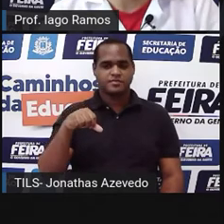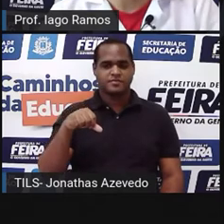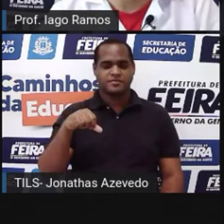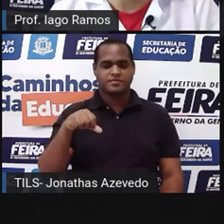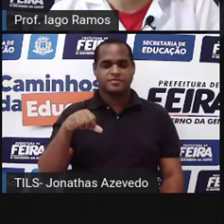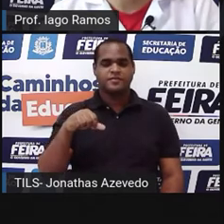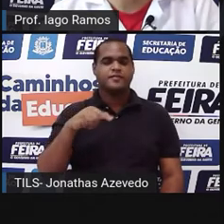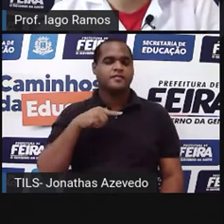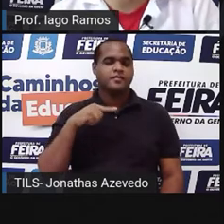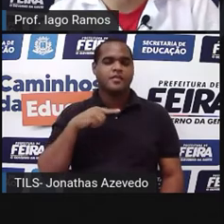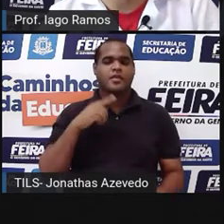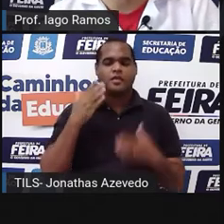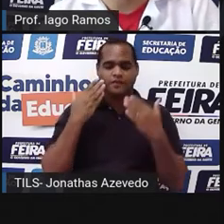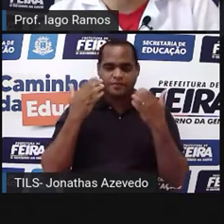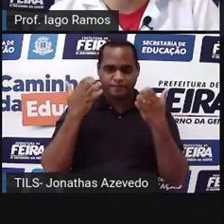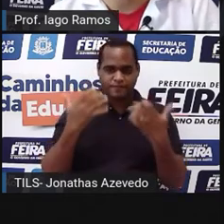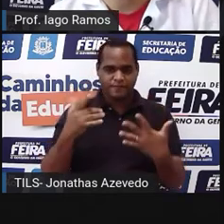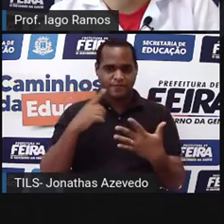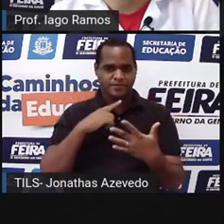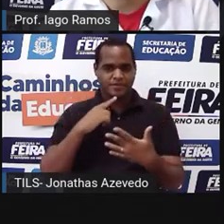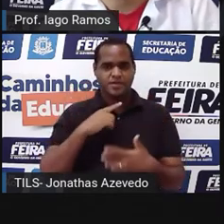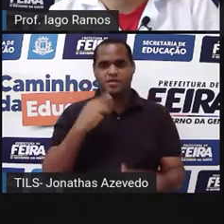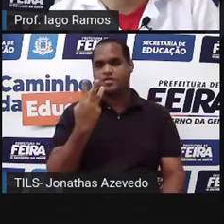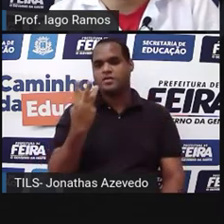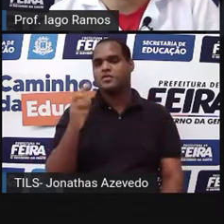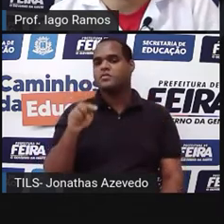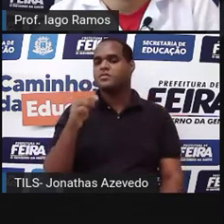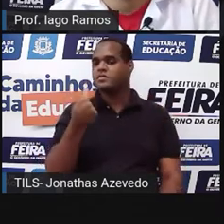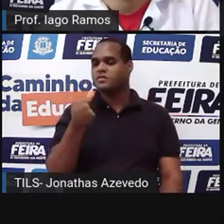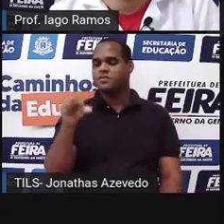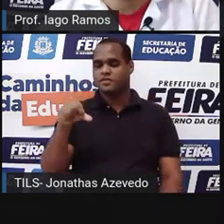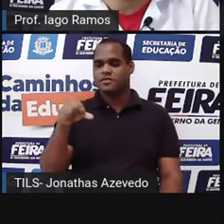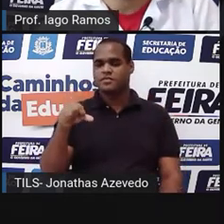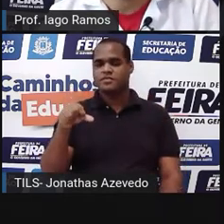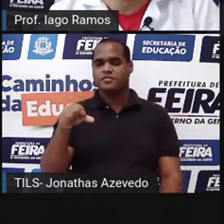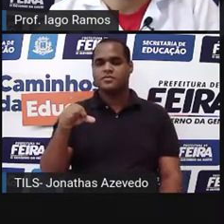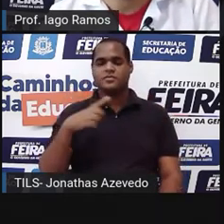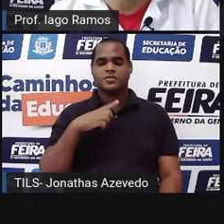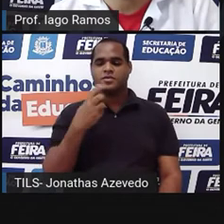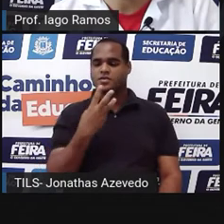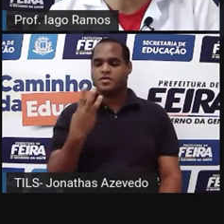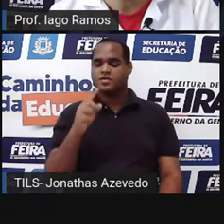Quem corresponde a esse no triângulo que é a imitação, no triângulo maior? Aqui, ó,